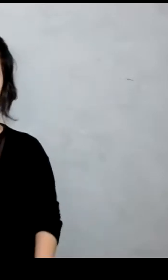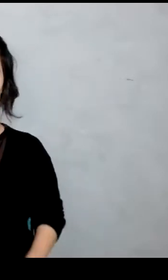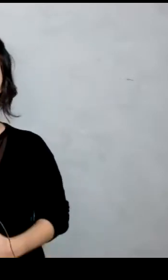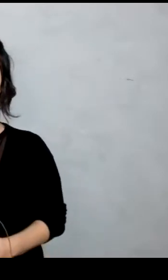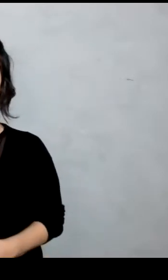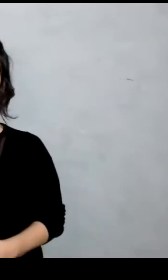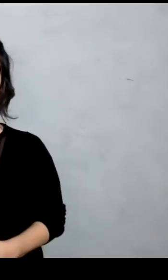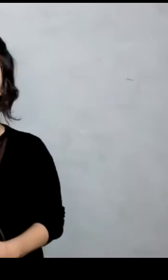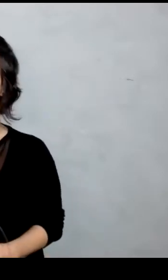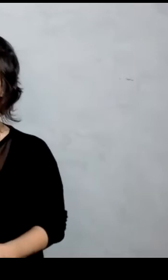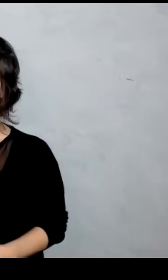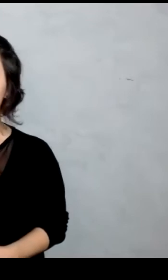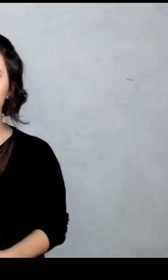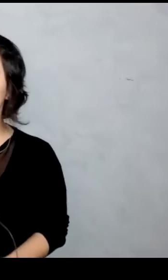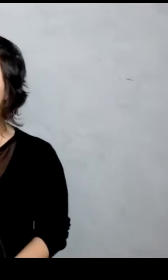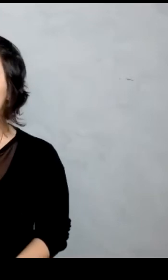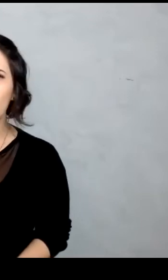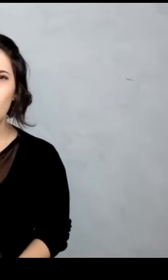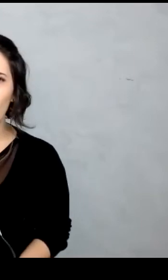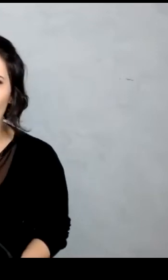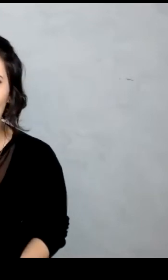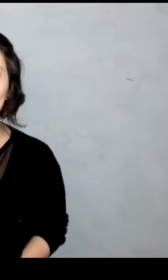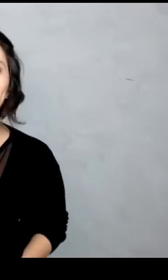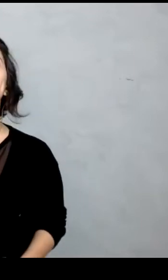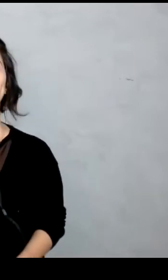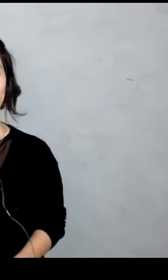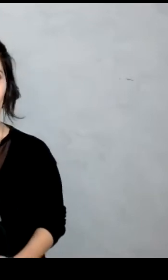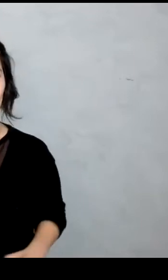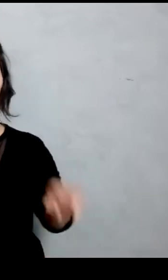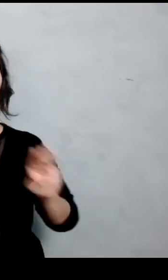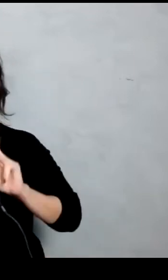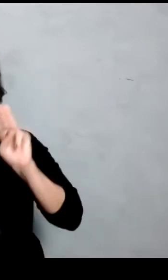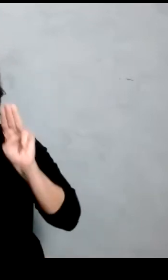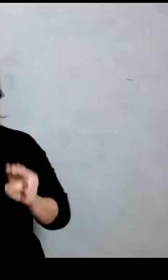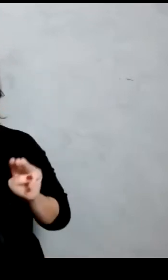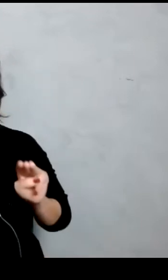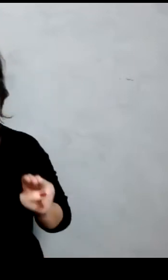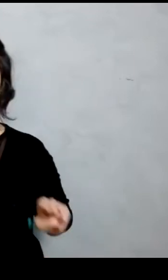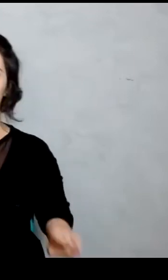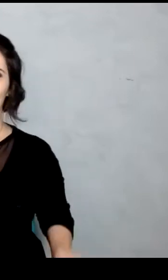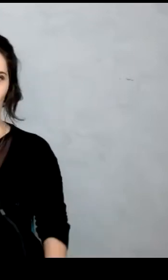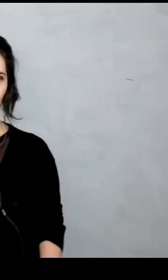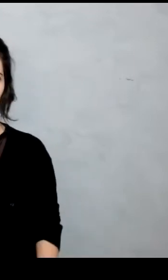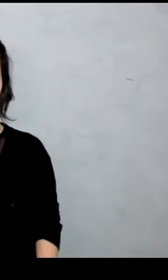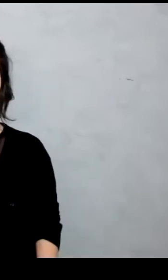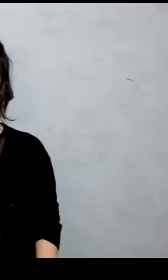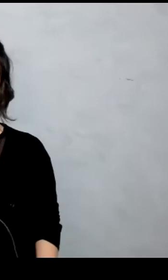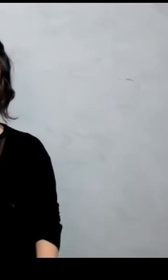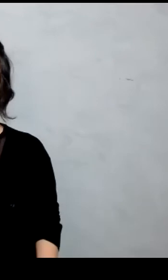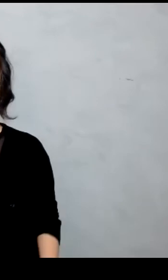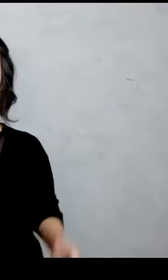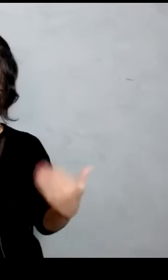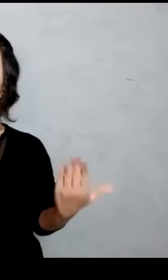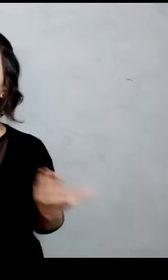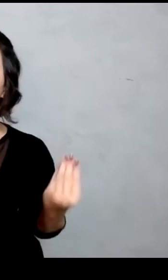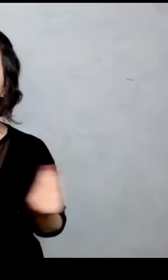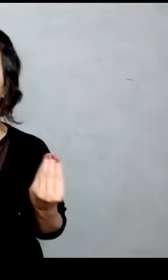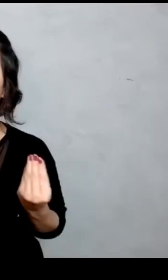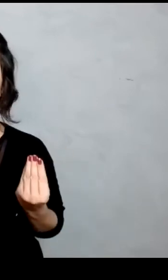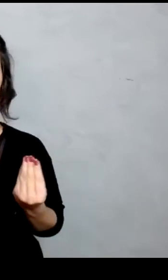Para quem ainda não conhece, o museu ele é uma iniciativa da Secretaria de Cultura